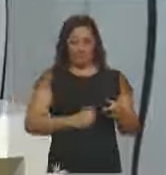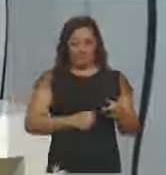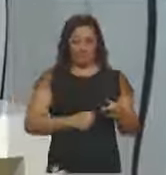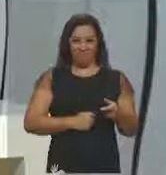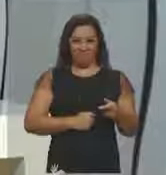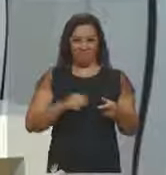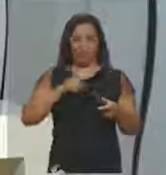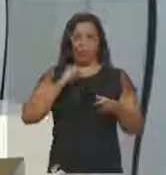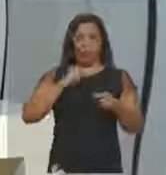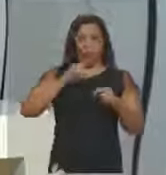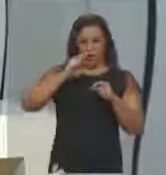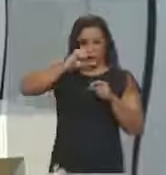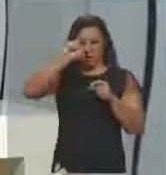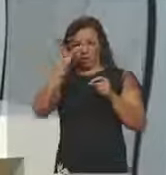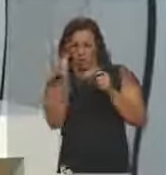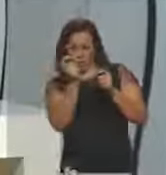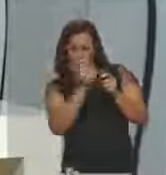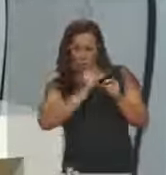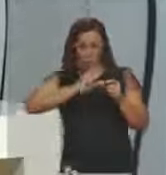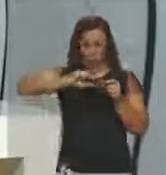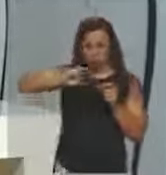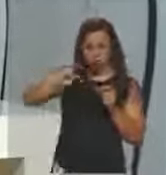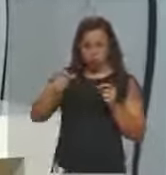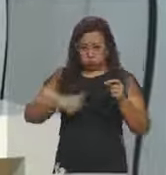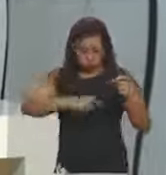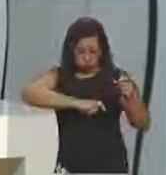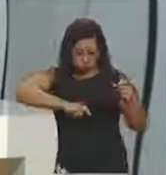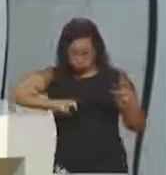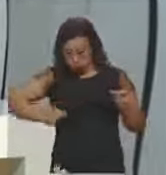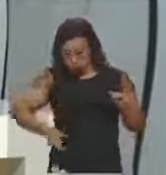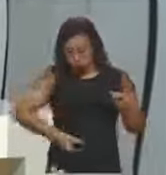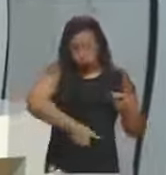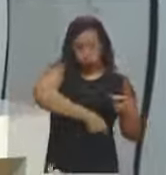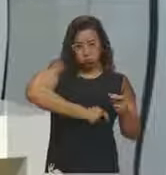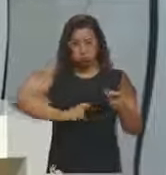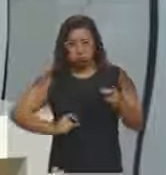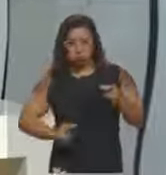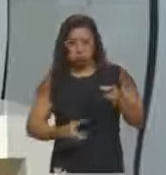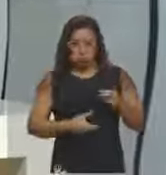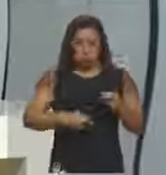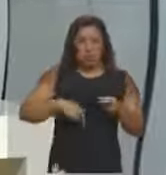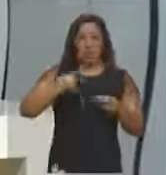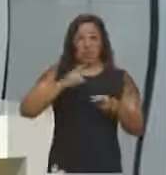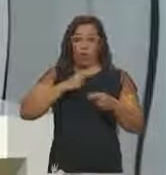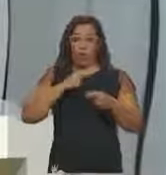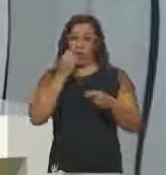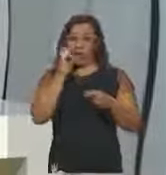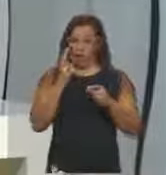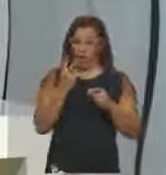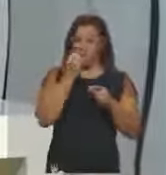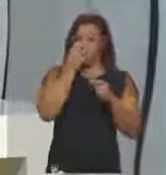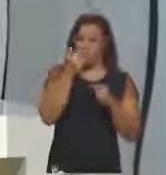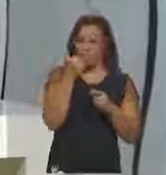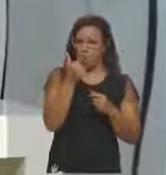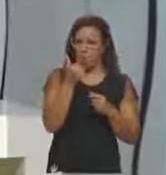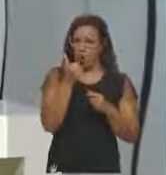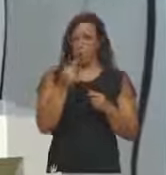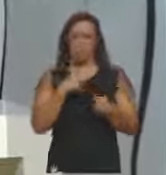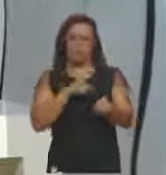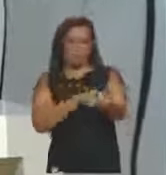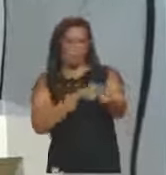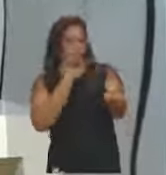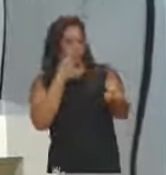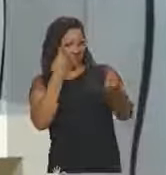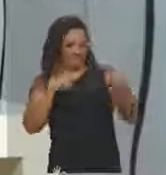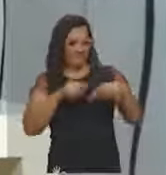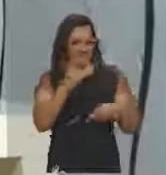aquele intestino mais volumoso. Então, é onde formam as fezes que vão ser eliminadas pelo ânus. Então, a